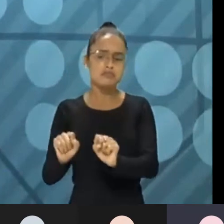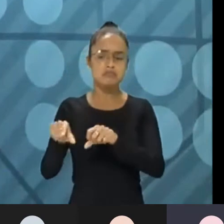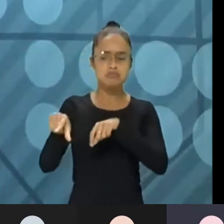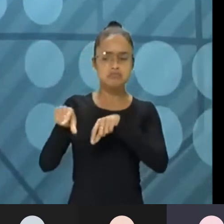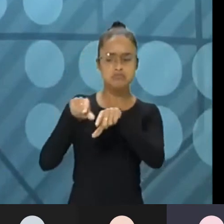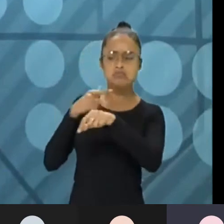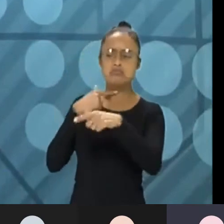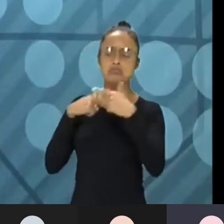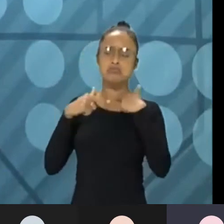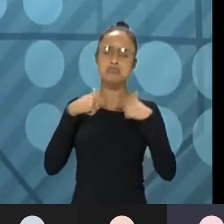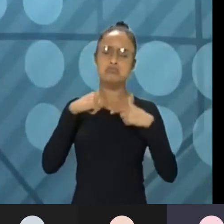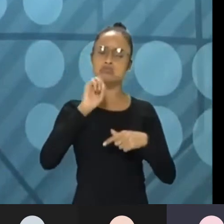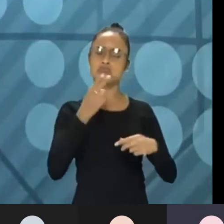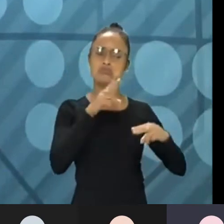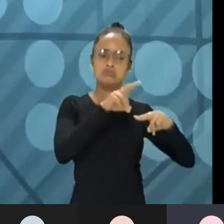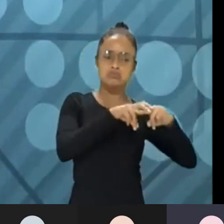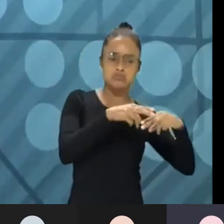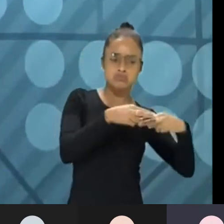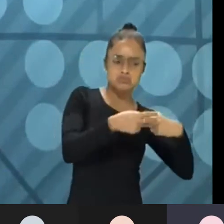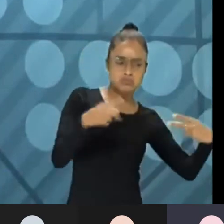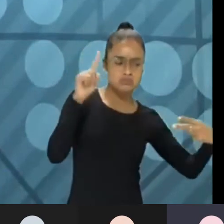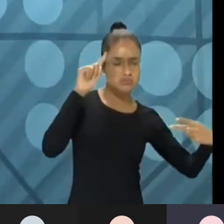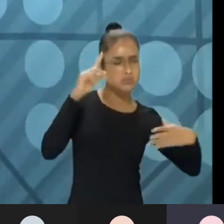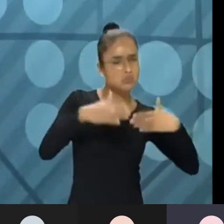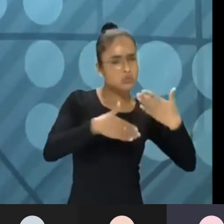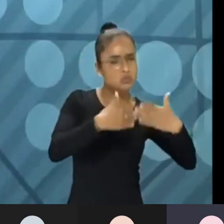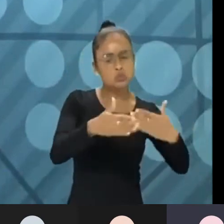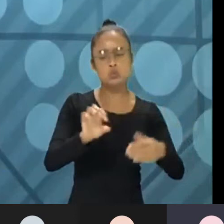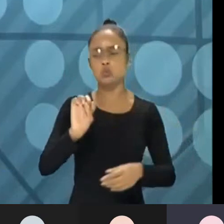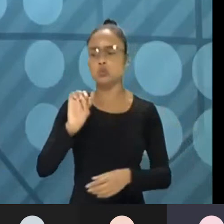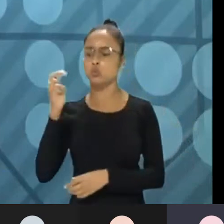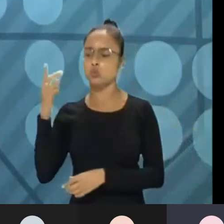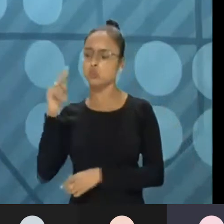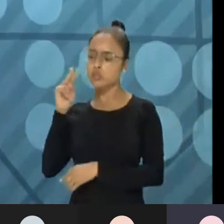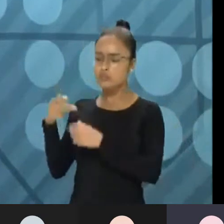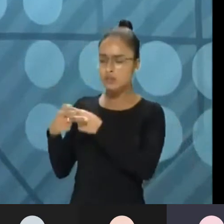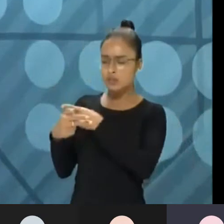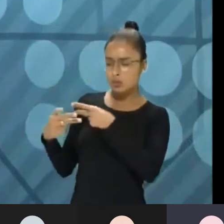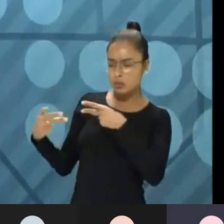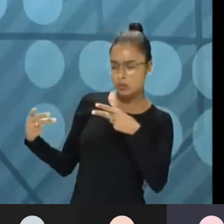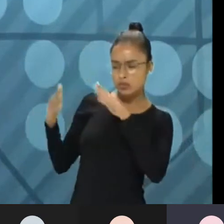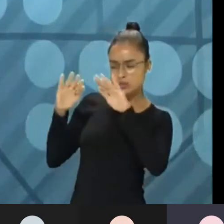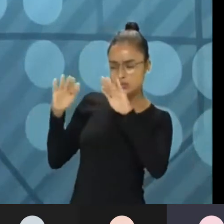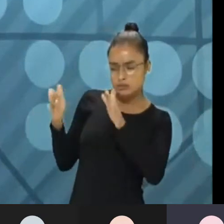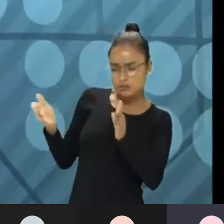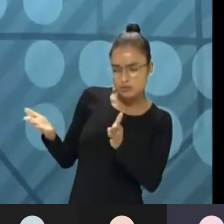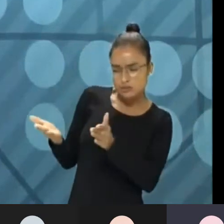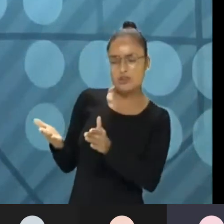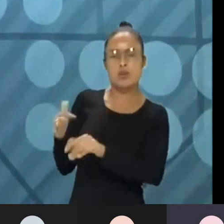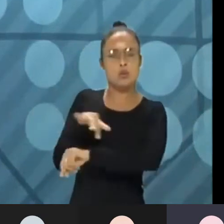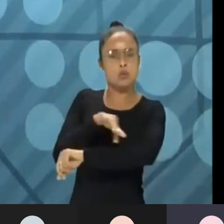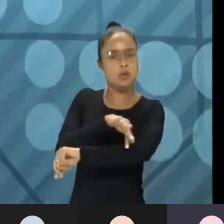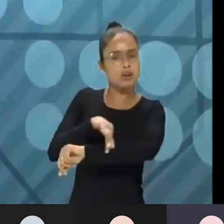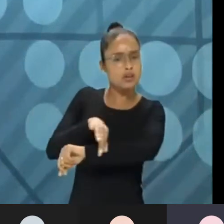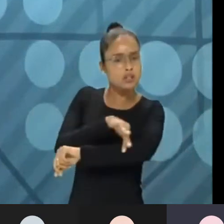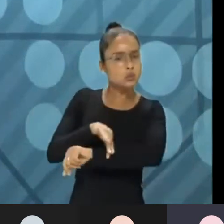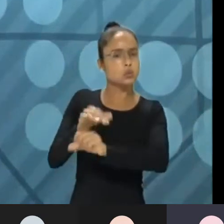fazer escolhas, de escolher objetos do cotidiano, de escolher algum detalhe que seja relevante e aplicar todos